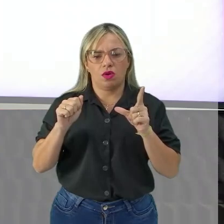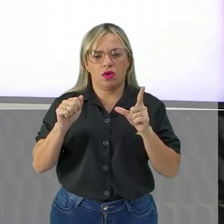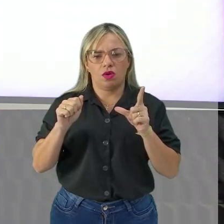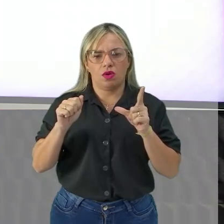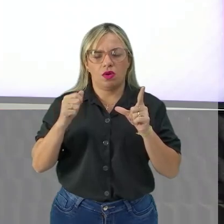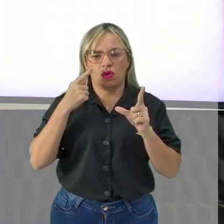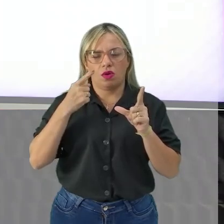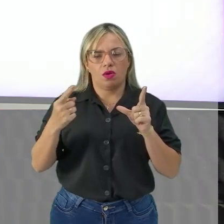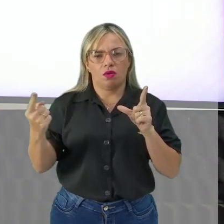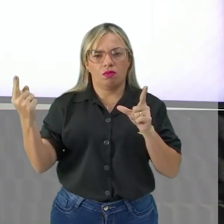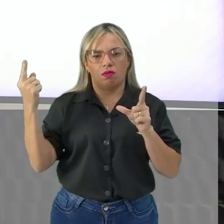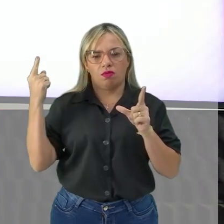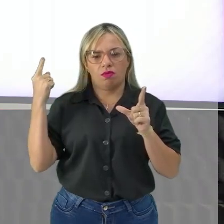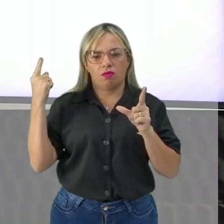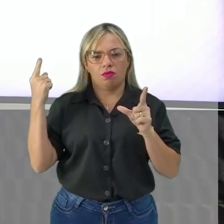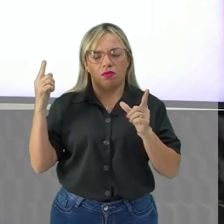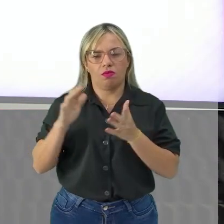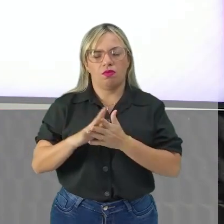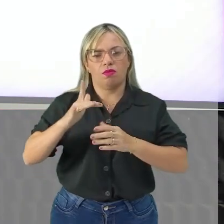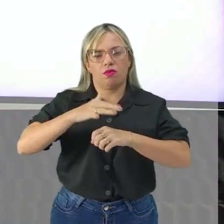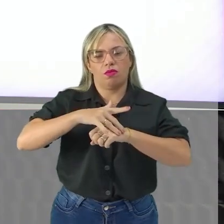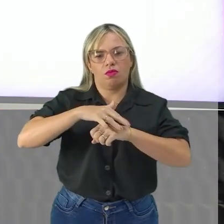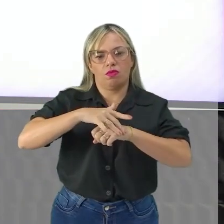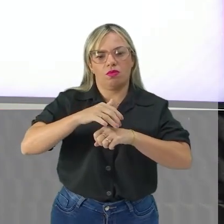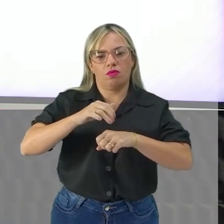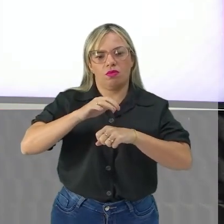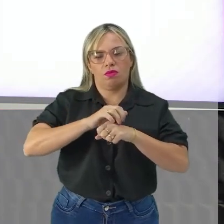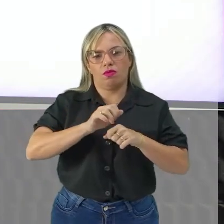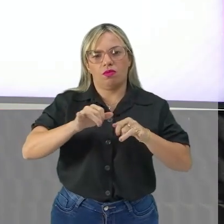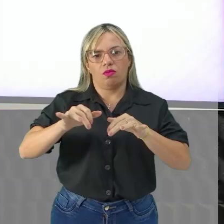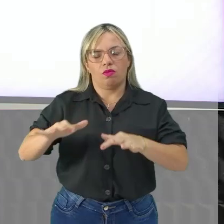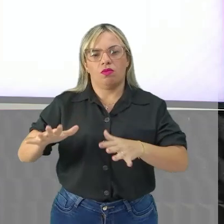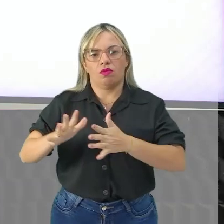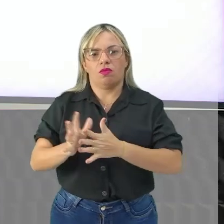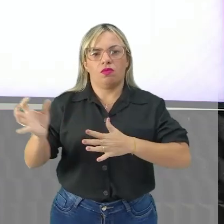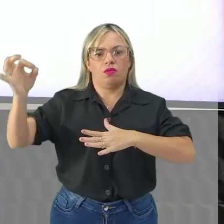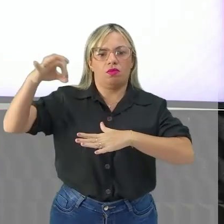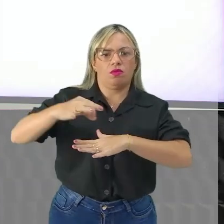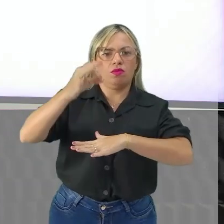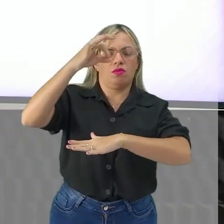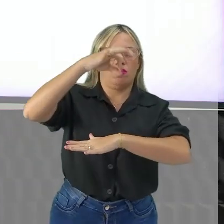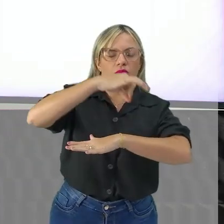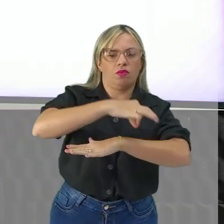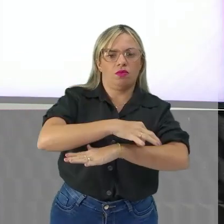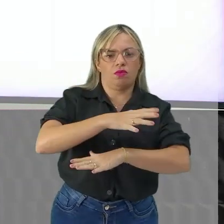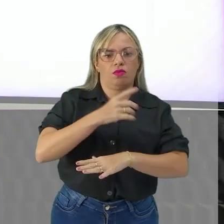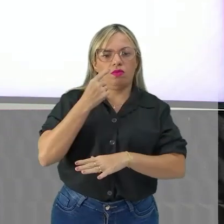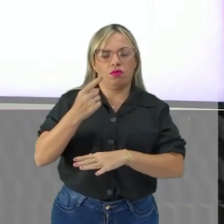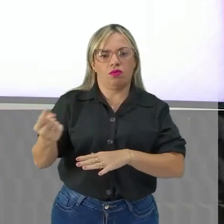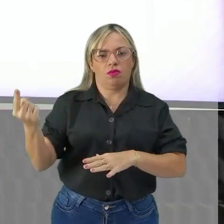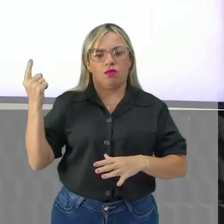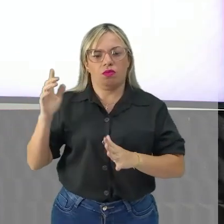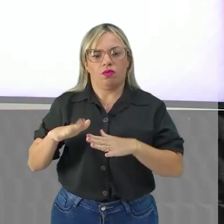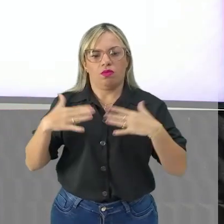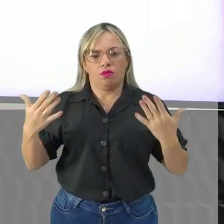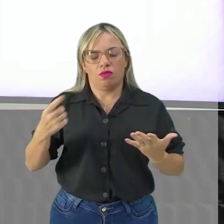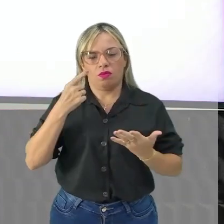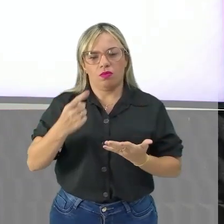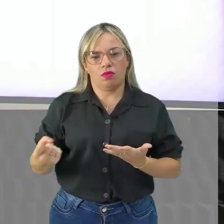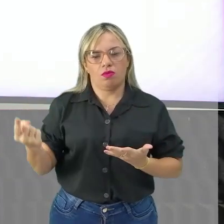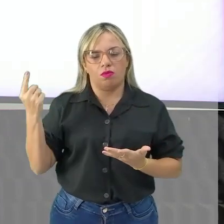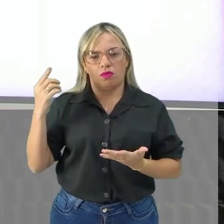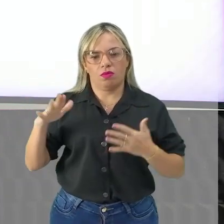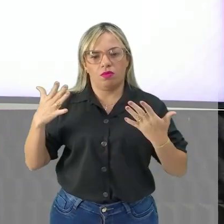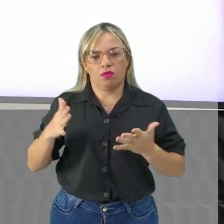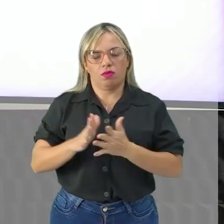uma doença transmitida aí pelo mosquito. O mosquito, inclusive, essa é uma doença que